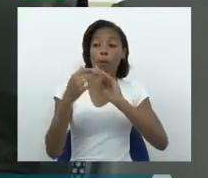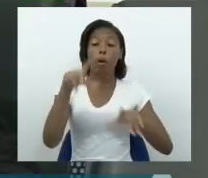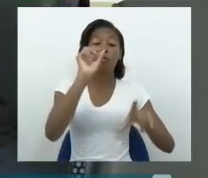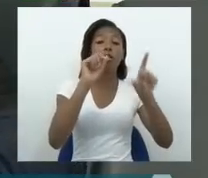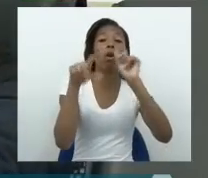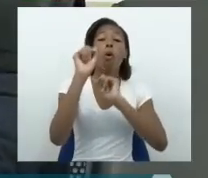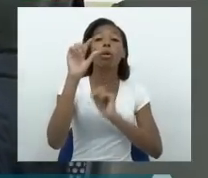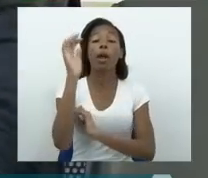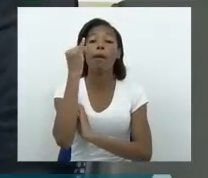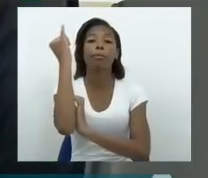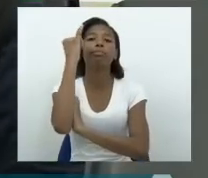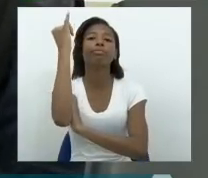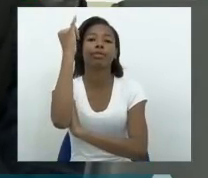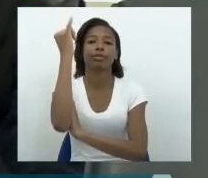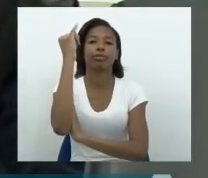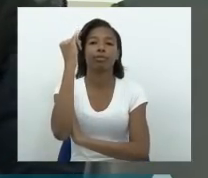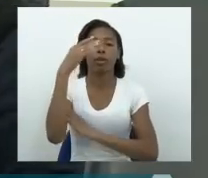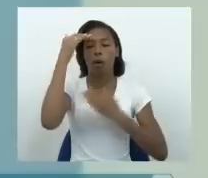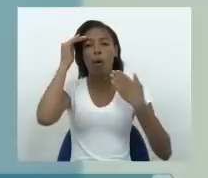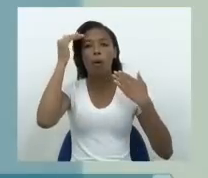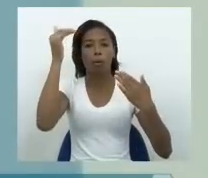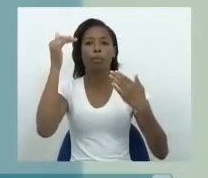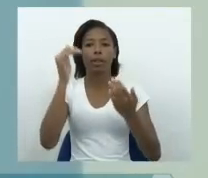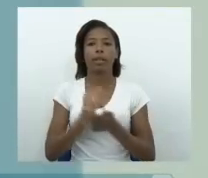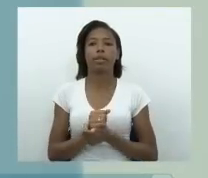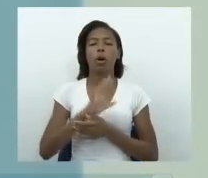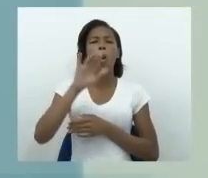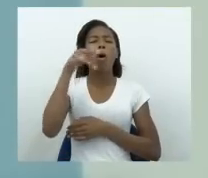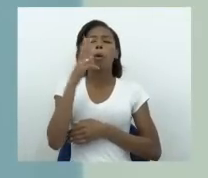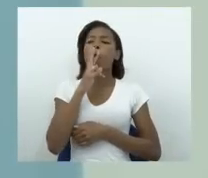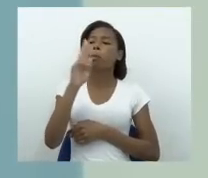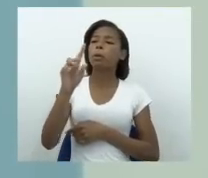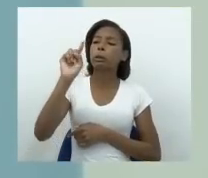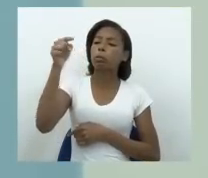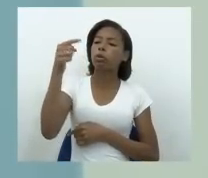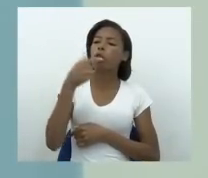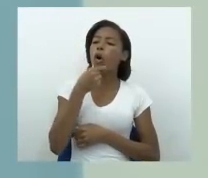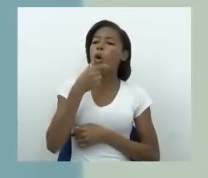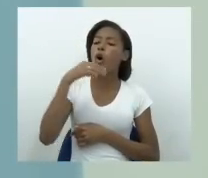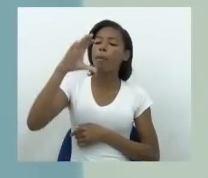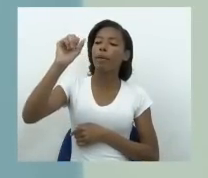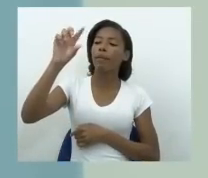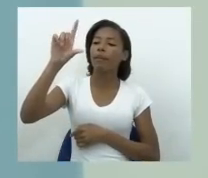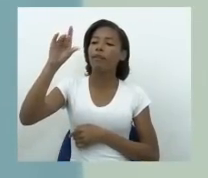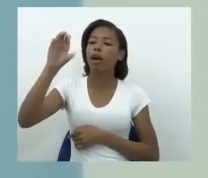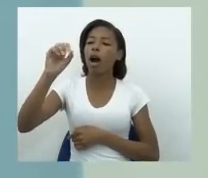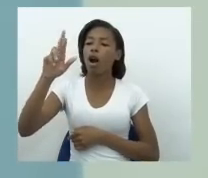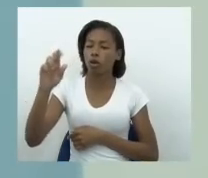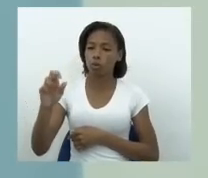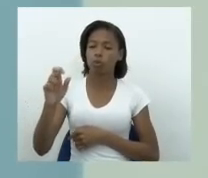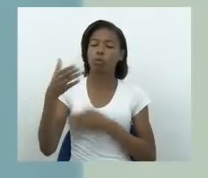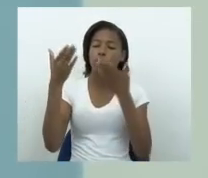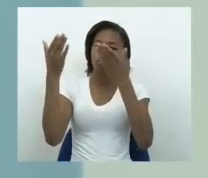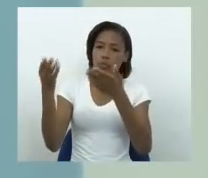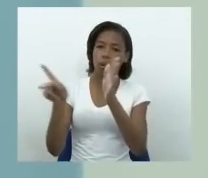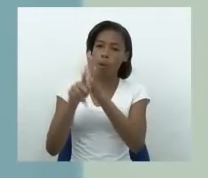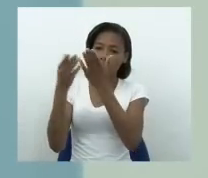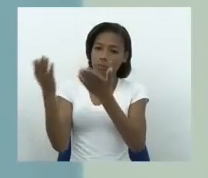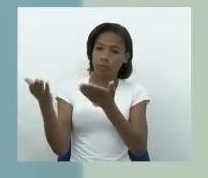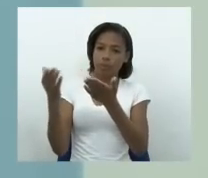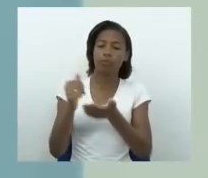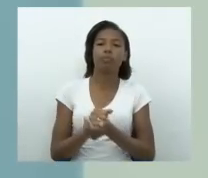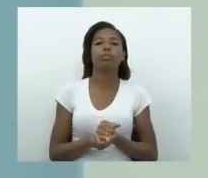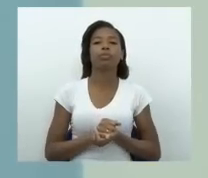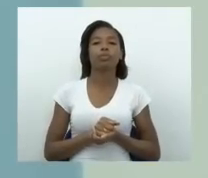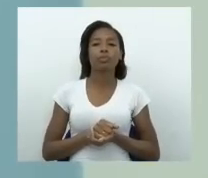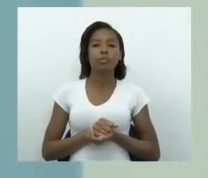que é importante. Muito obrigado, candidato. O próximo a responder à questão é Carlos Roberto, candidato do PSDB. 1 minuto e meio para a sua resposta, candidato,